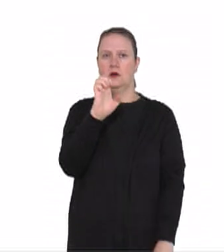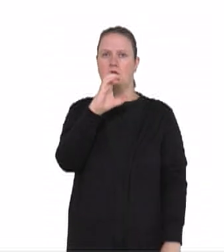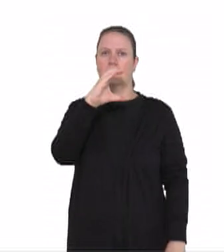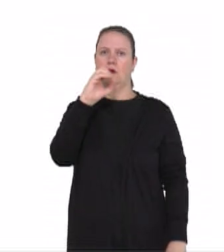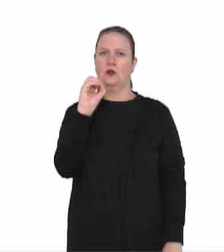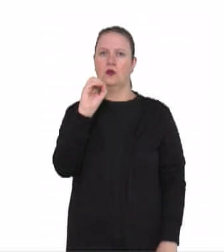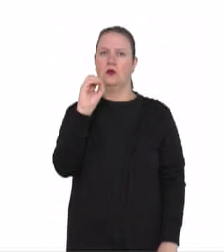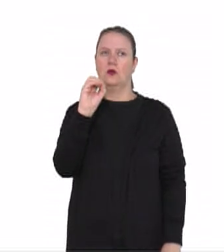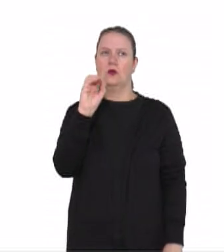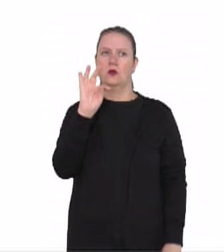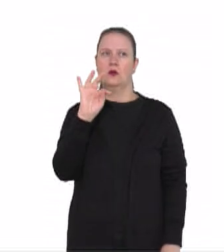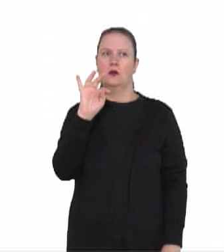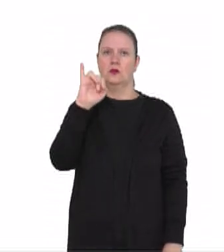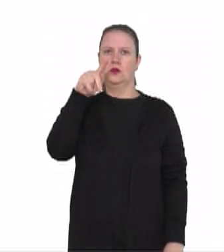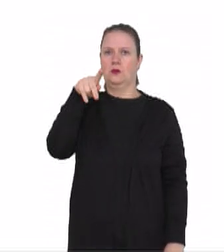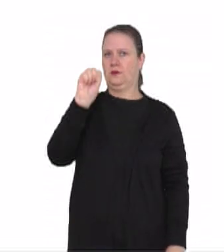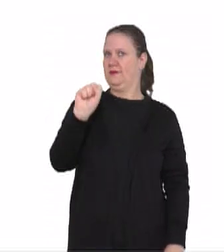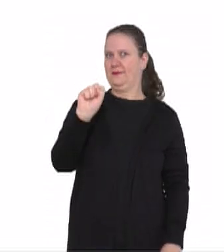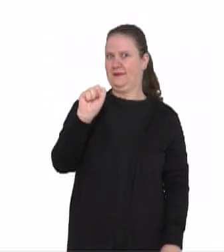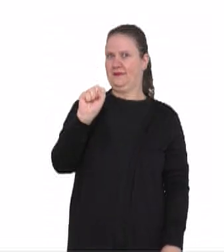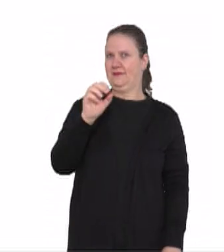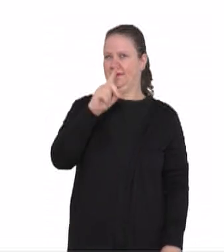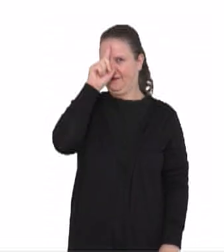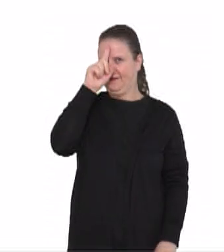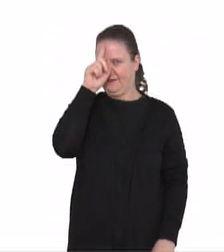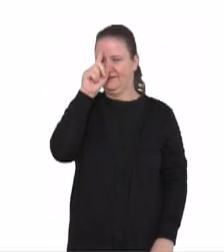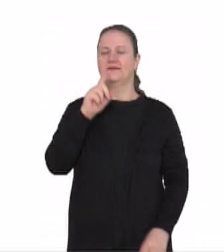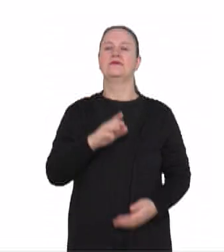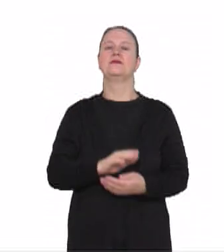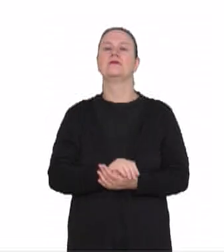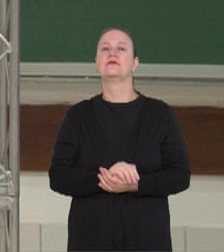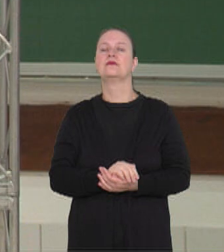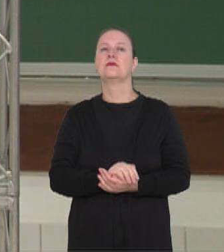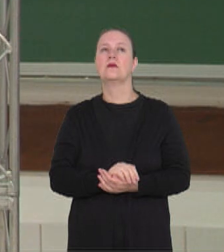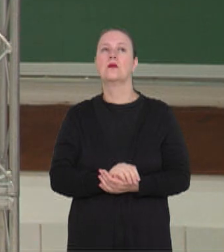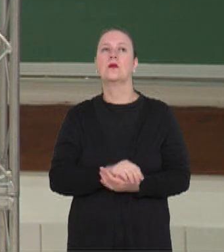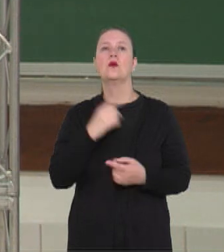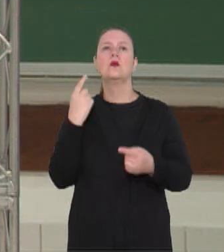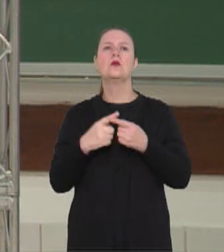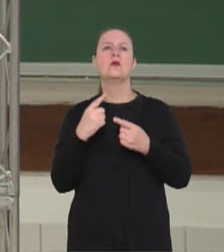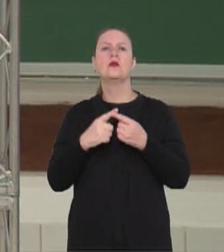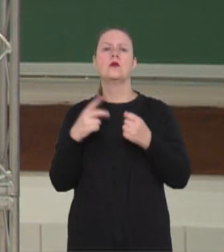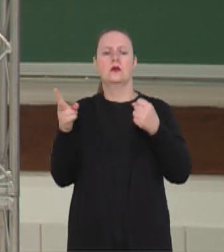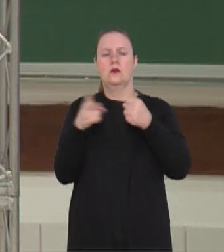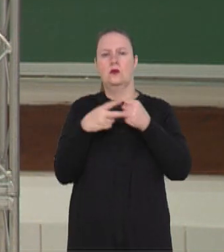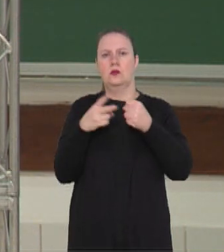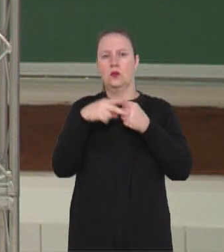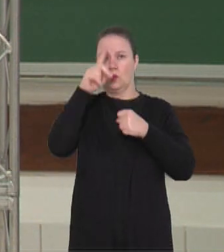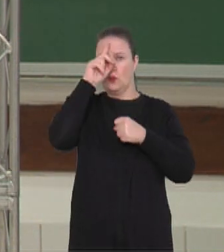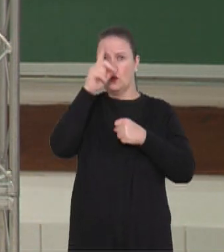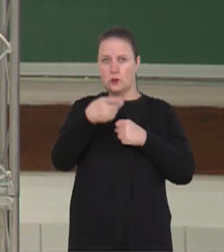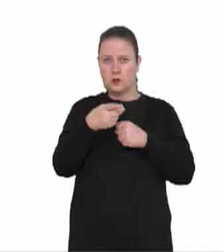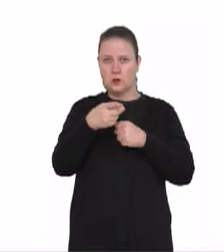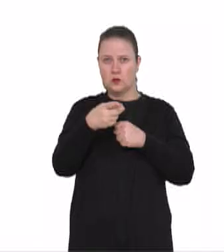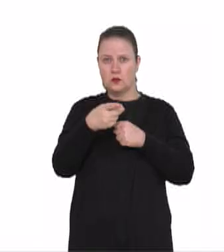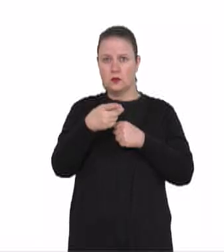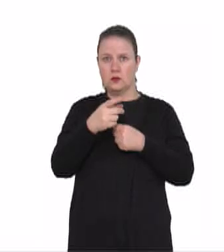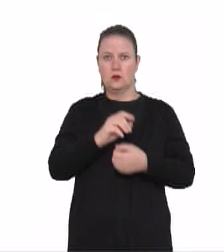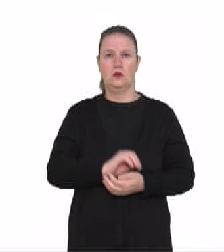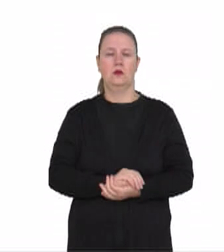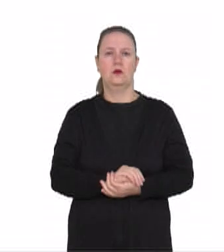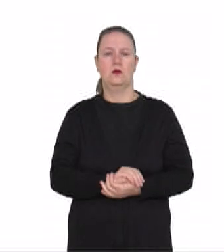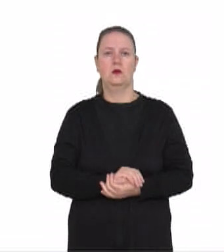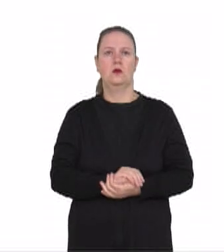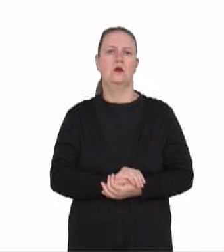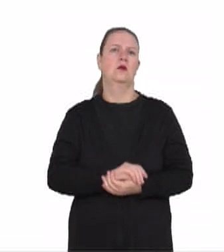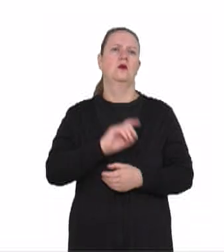dicas ecológicas, ecotips. Vamos dar uma olhada aqui nas ecotips, por que que o verbo está no imperativo aqui. Vamos ver a primeira, freeze any extra